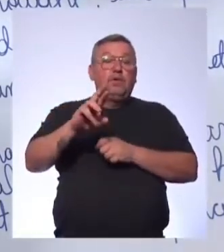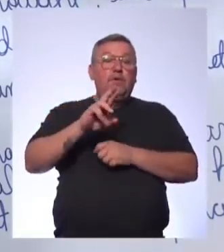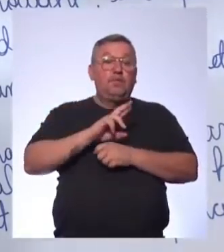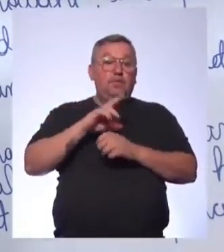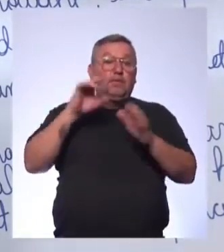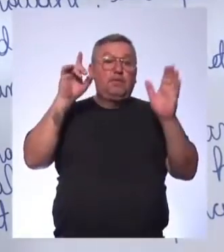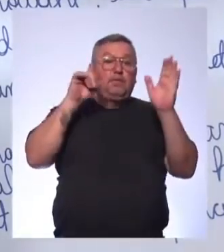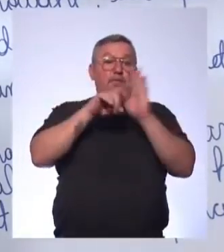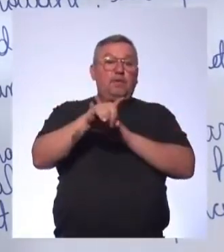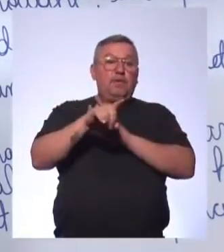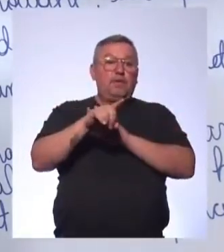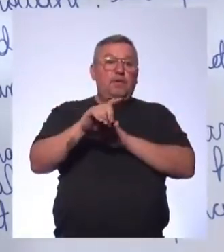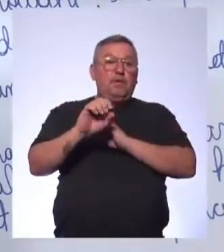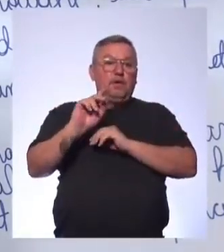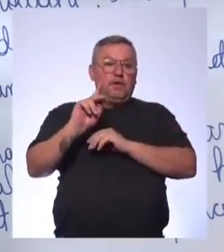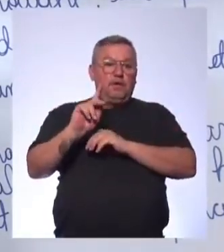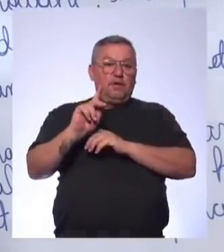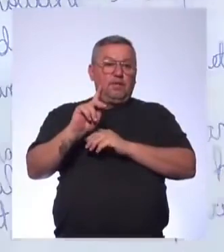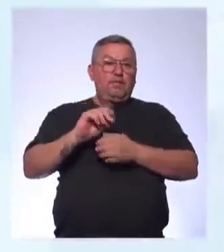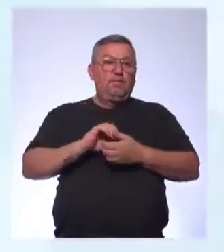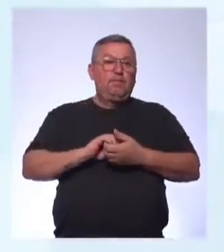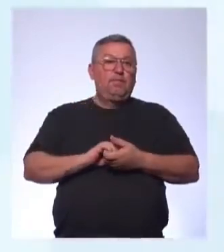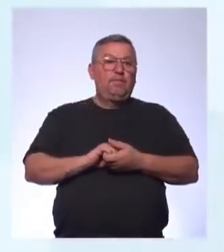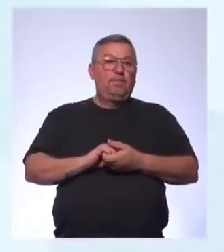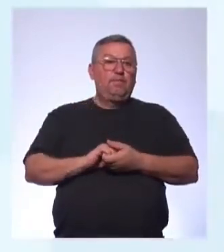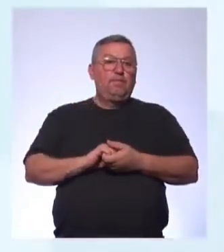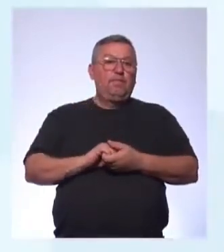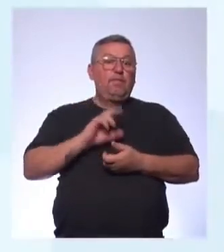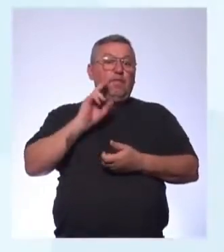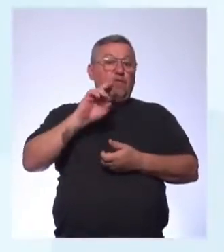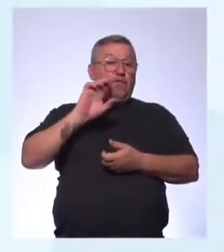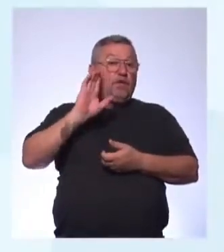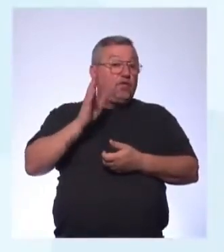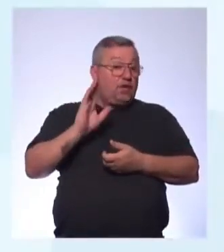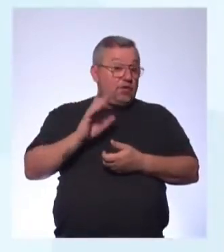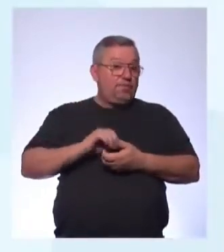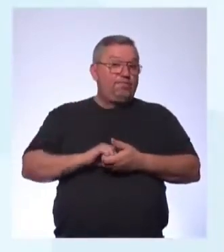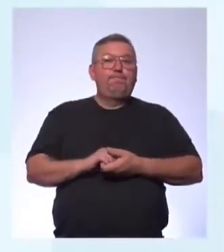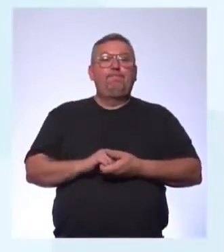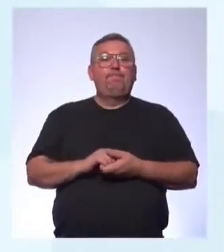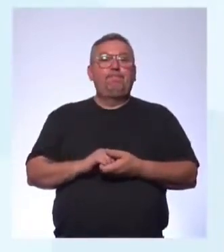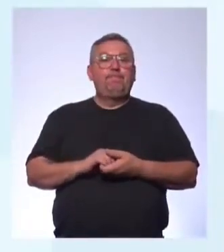essa pergunta lá no chat, ok? See you later, te vejo daqui a pouco.